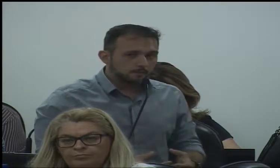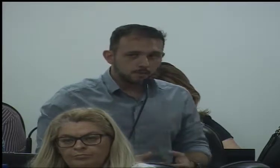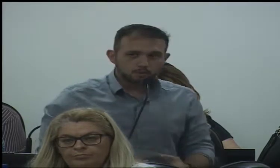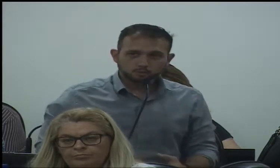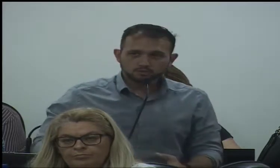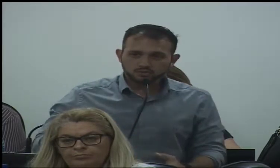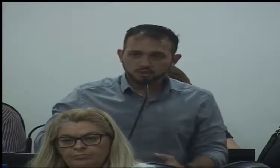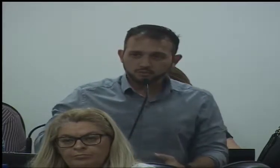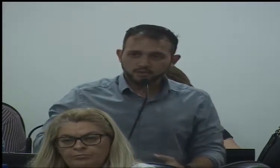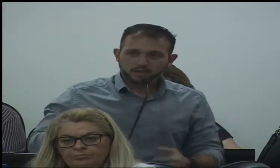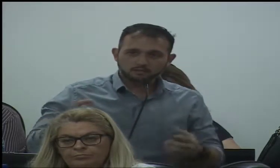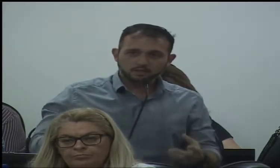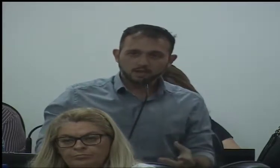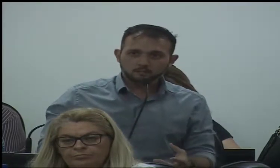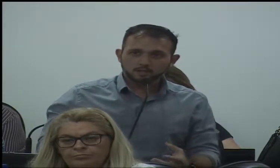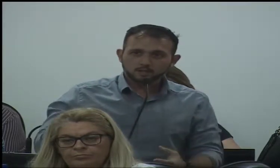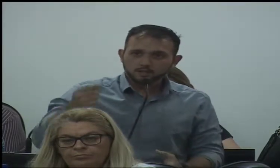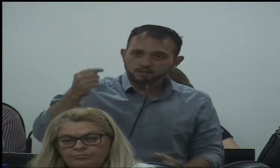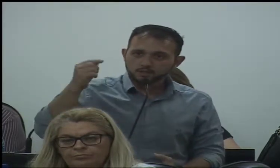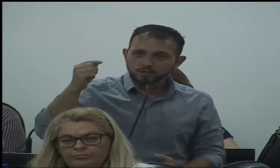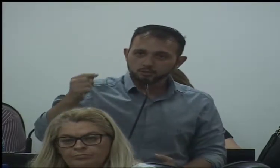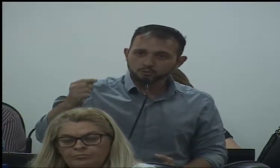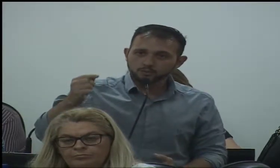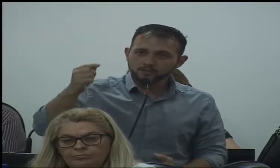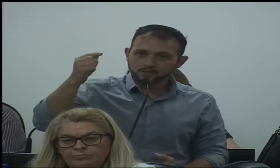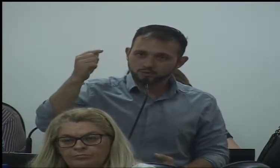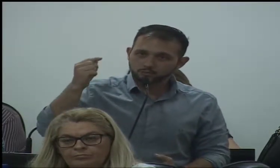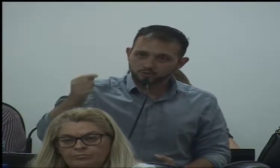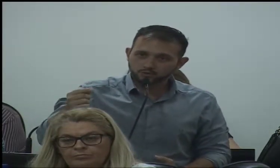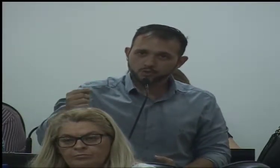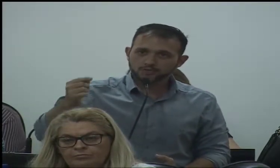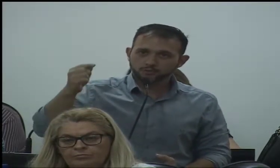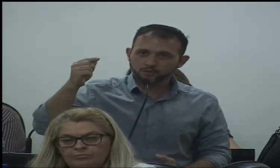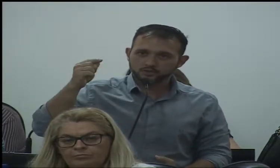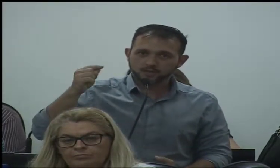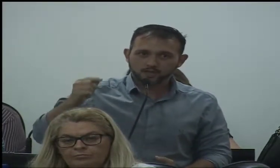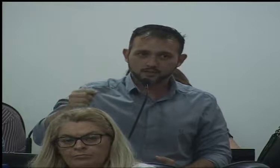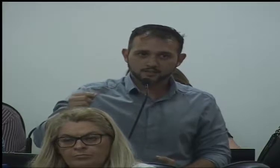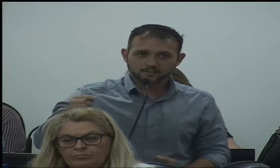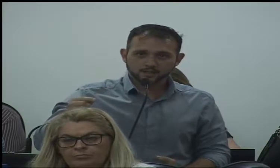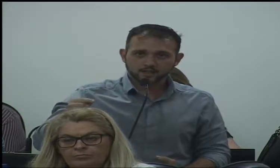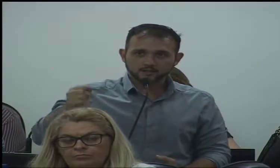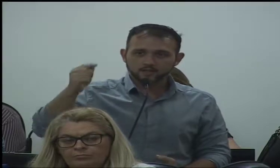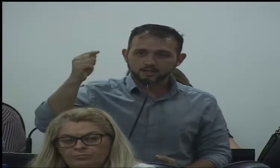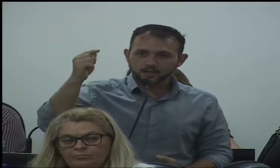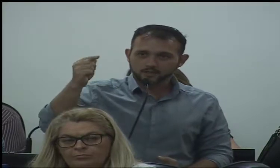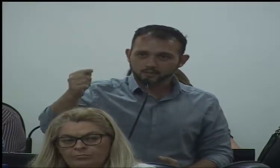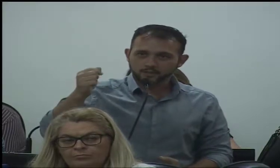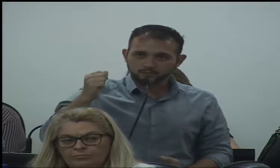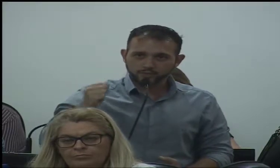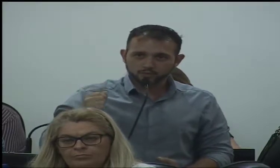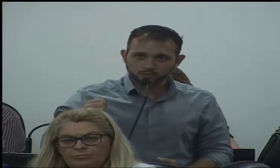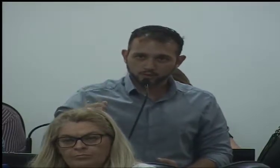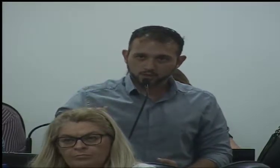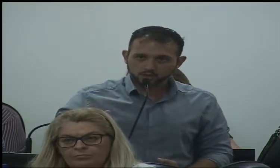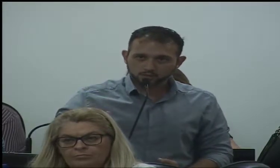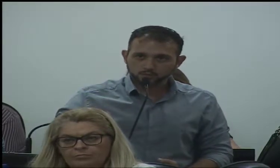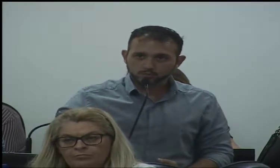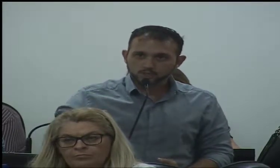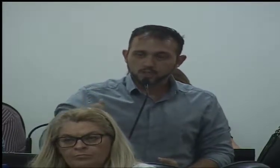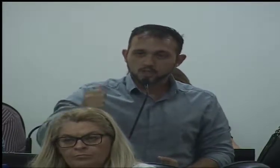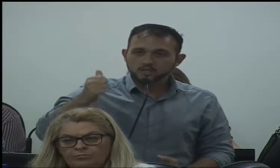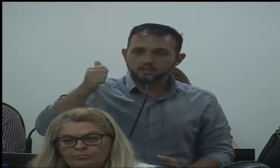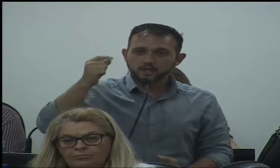porque, inclusive, é tema de uma das comissões que foram instaladas nessa casa, através do vereador